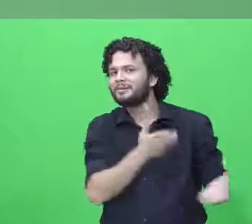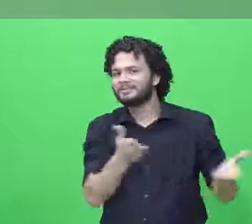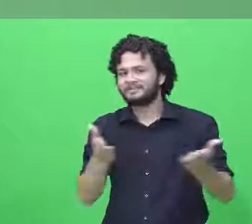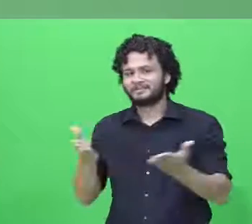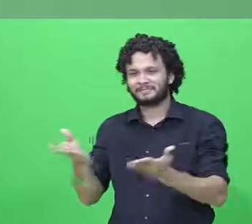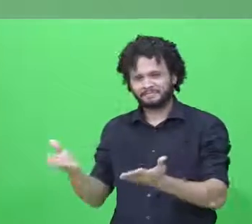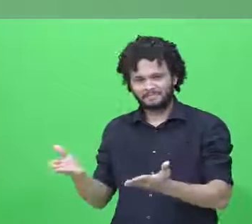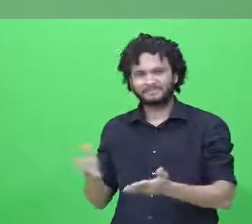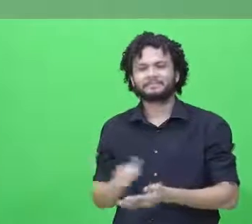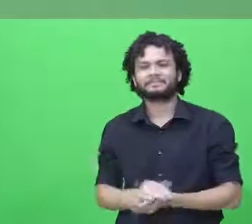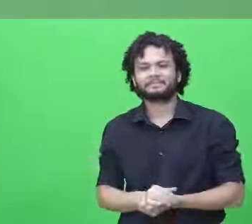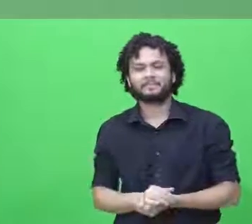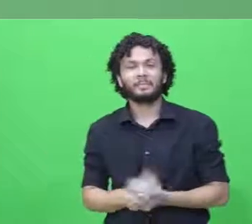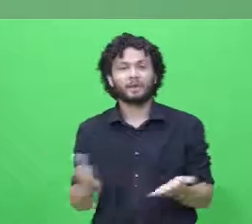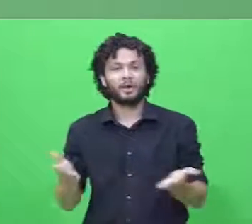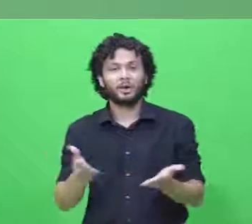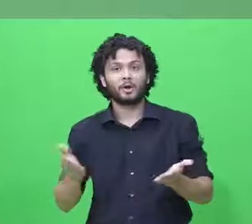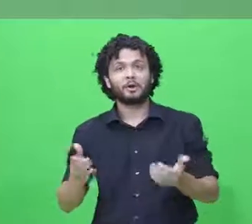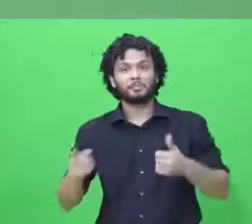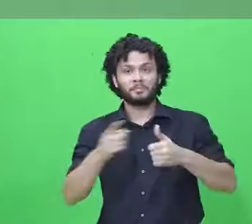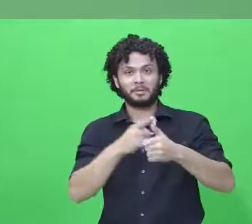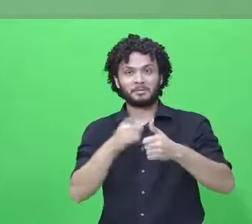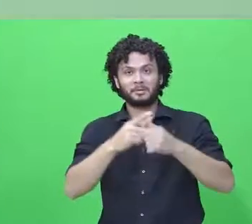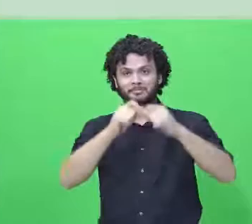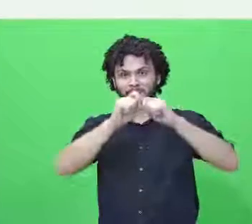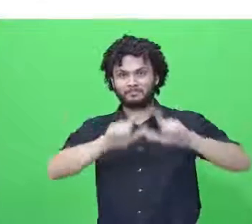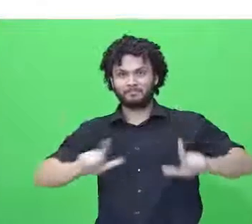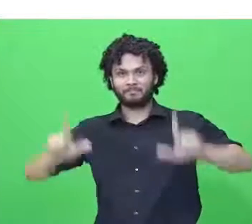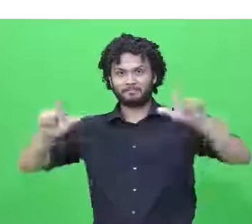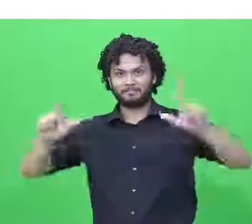de hoje. Vamos então aí aos primeiros slides.